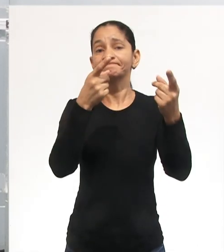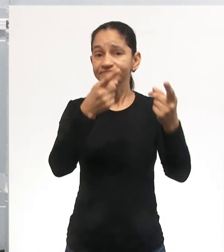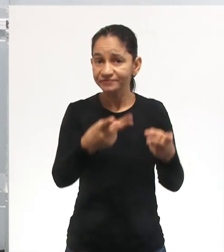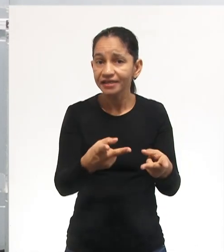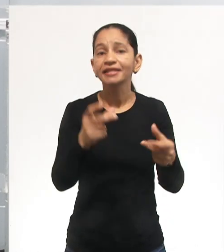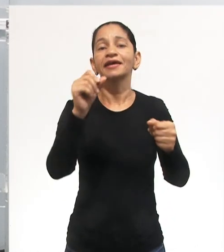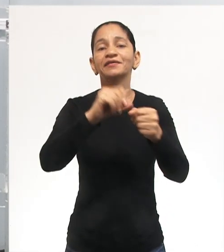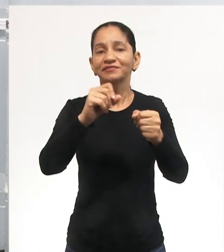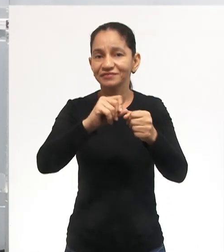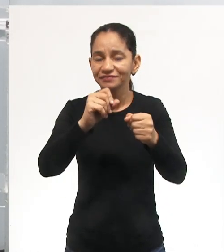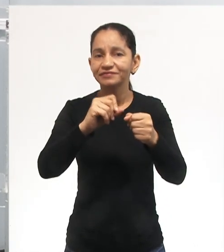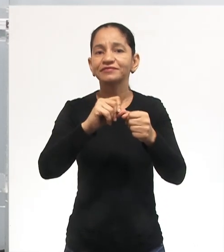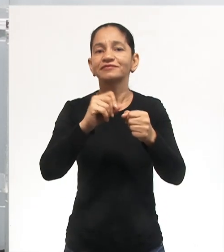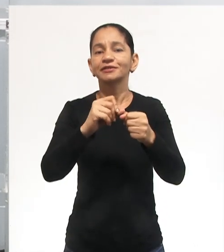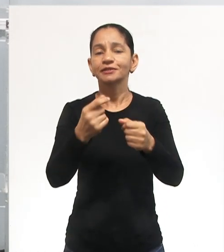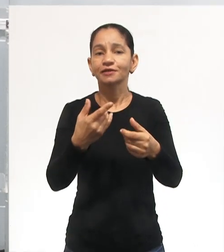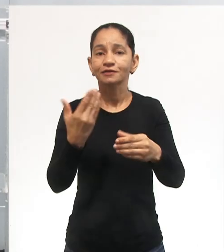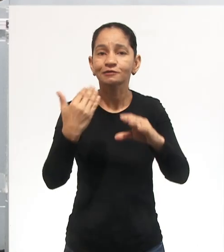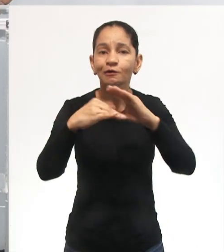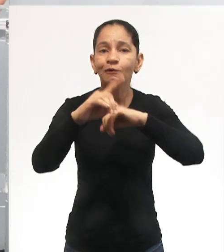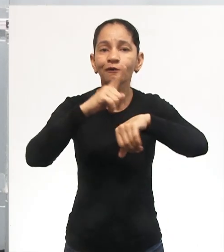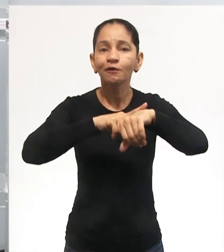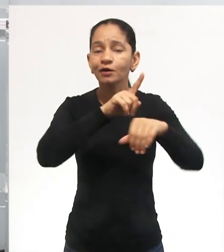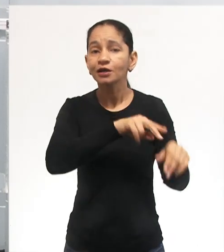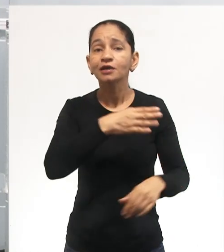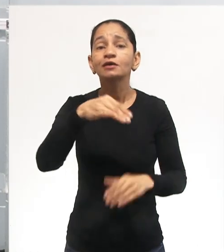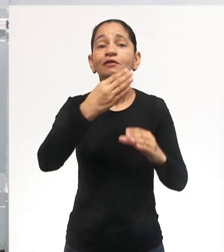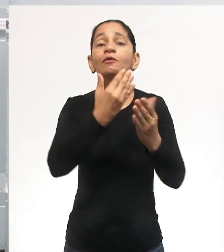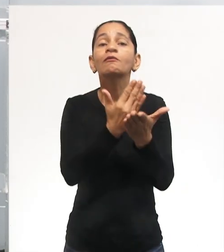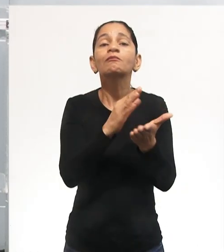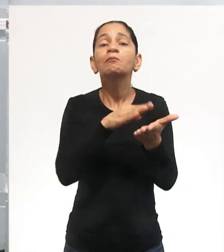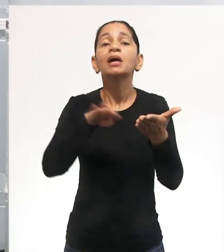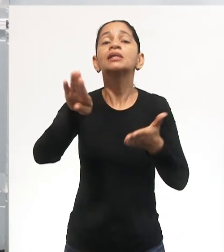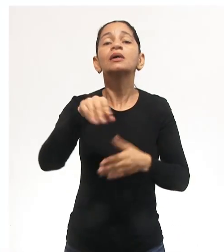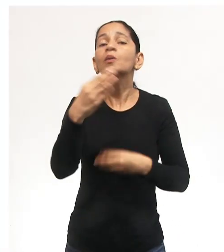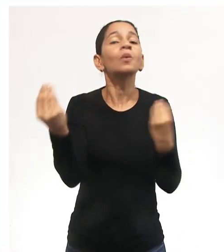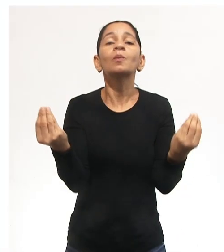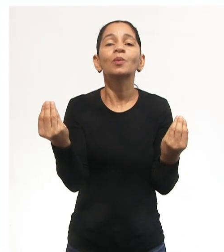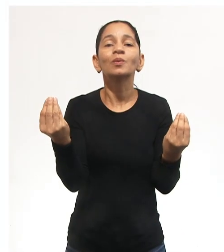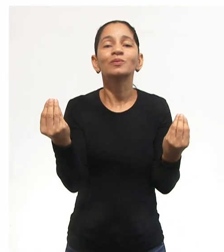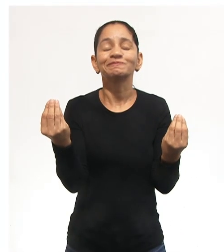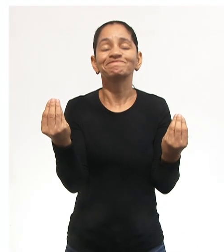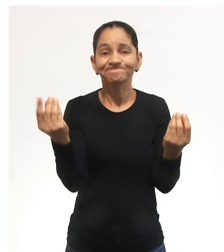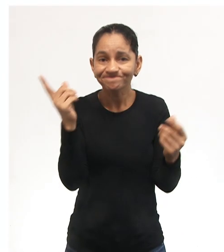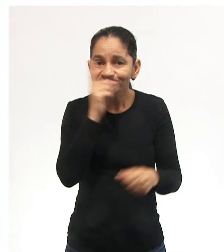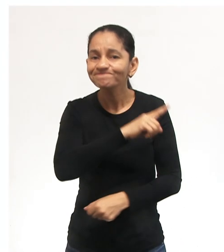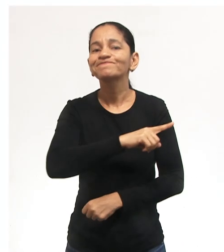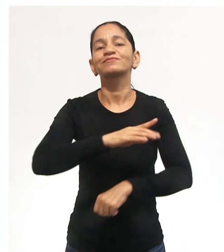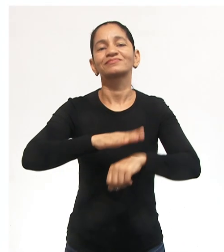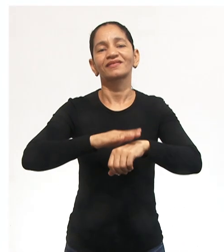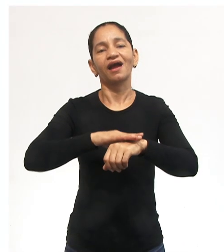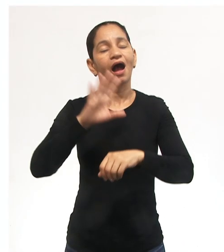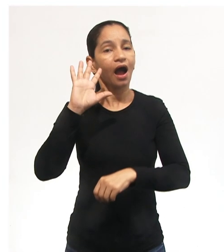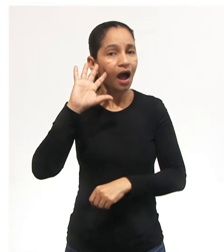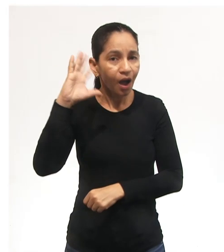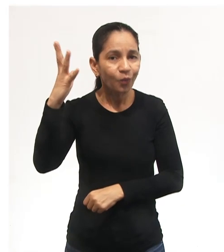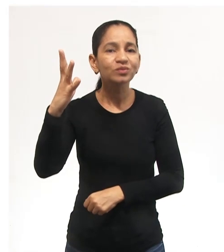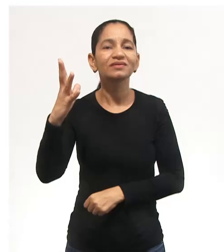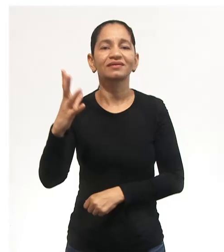processado, mas na hora para enviar para o cliente não tem. E aí como é que faz? Né? Então, um exemplo prático é esse.